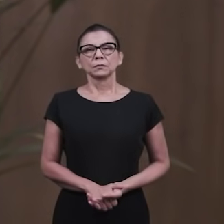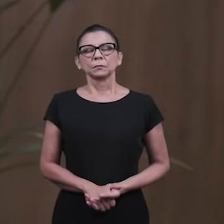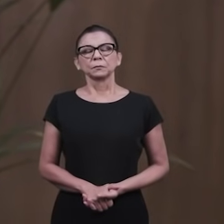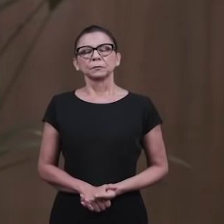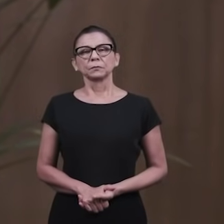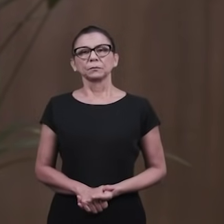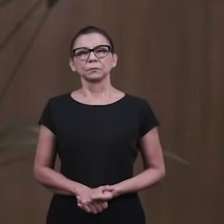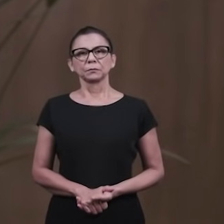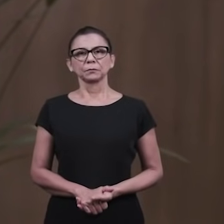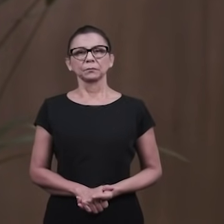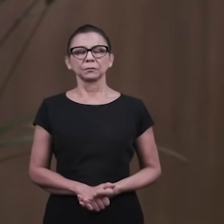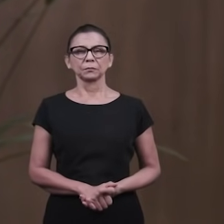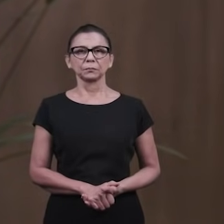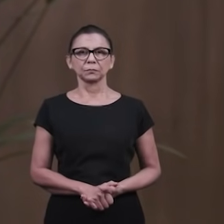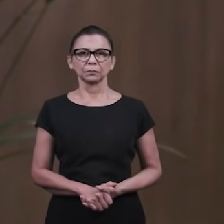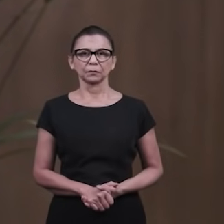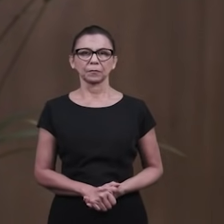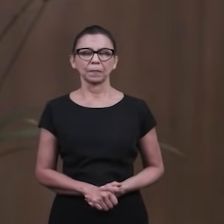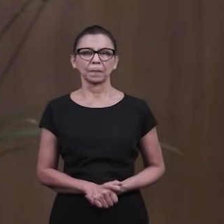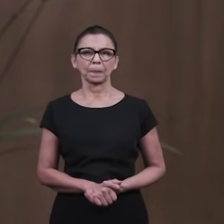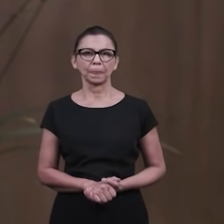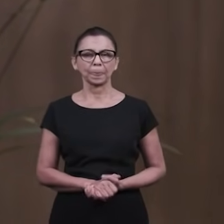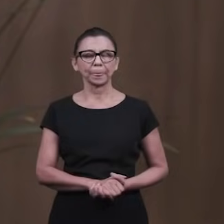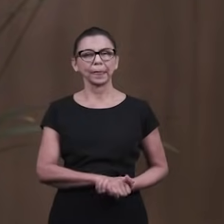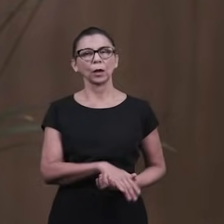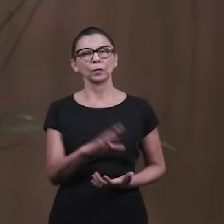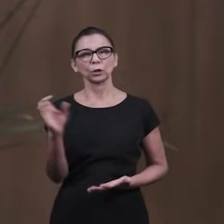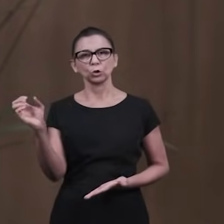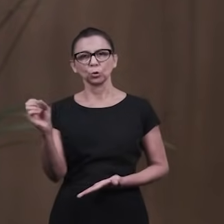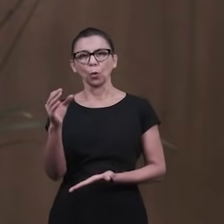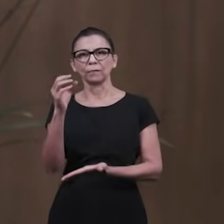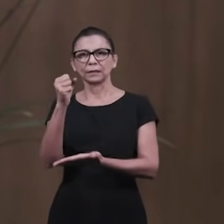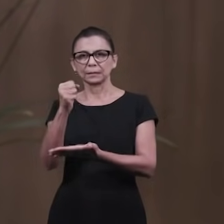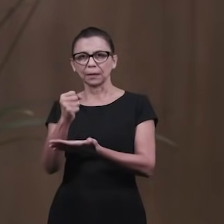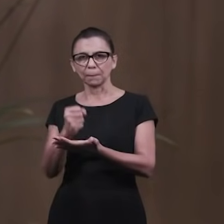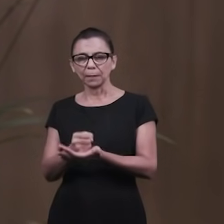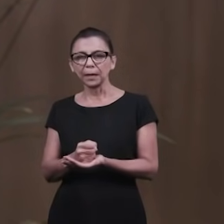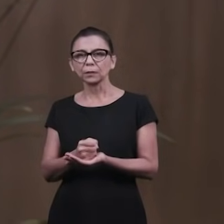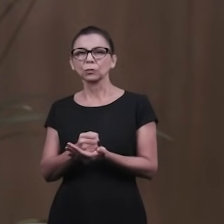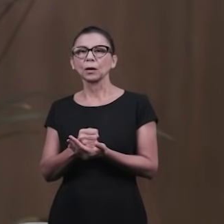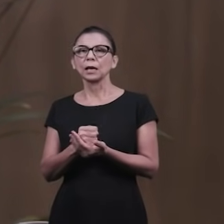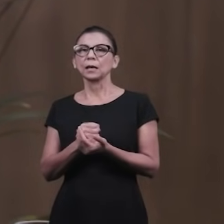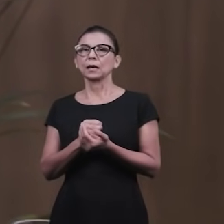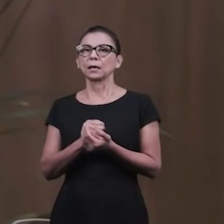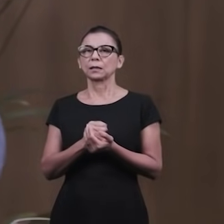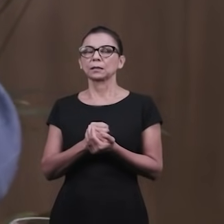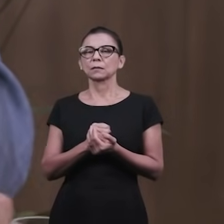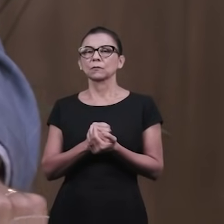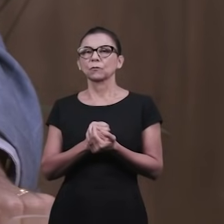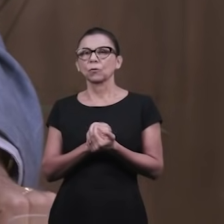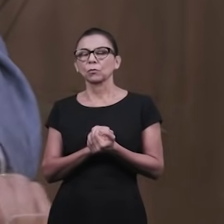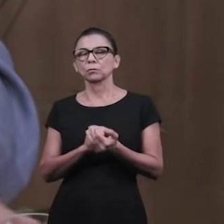à medida que a palavra foi, né, o cânon foi se desenvolvendo, toda